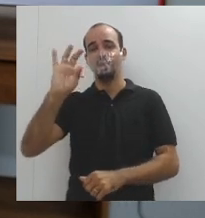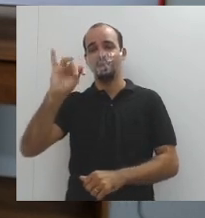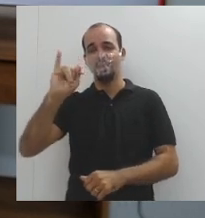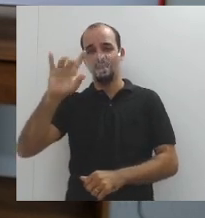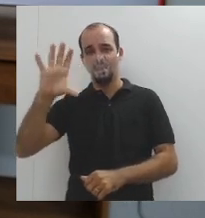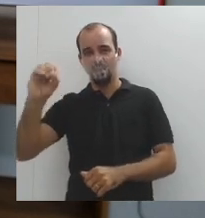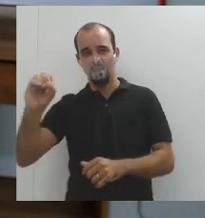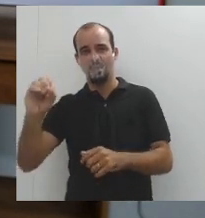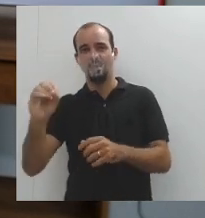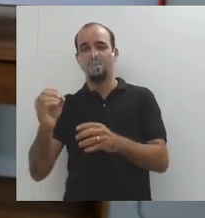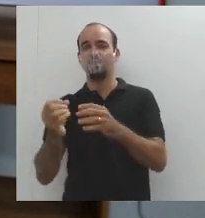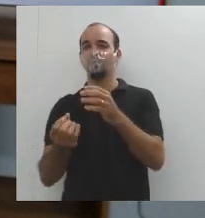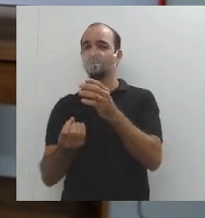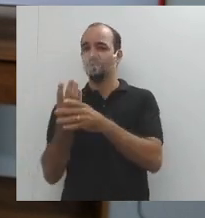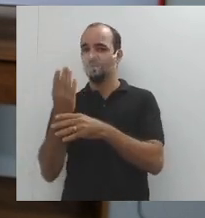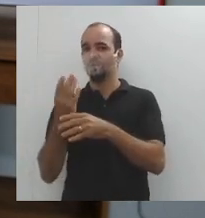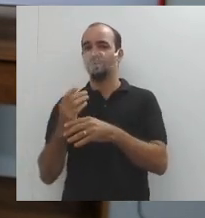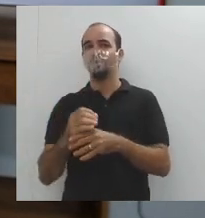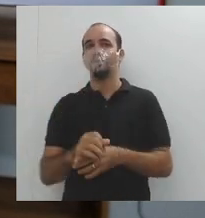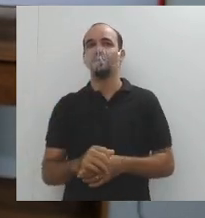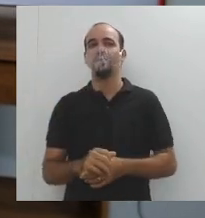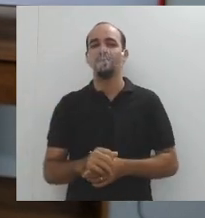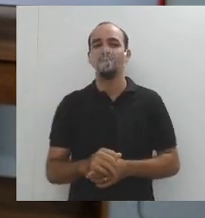disacarídeo, tá bom?